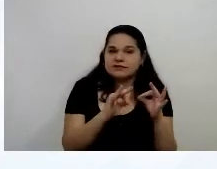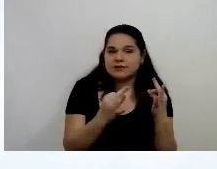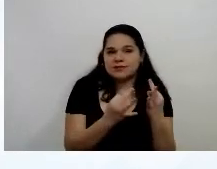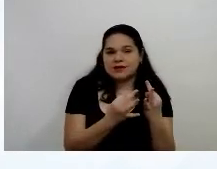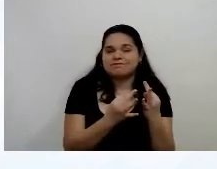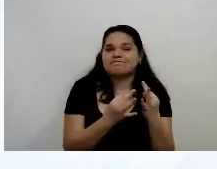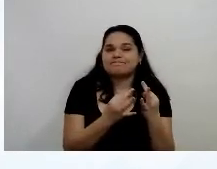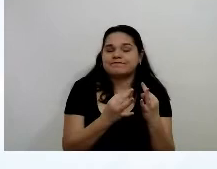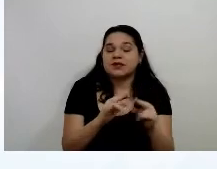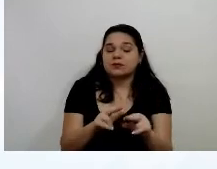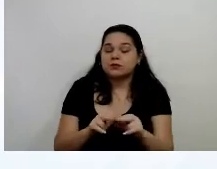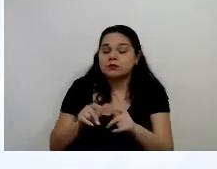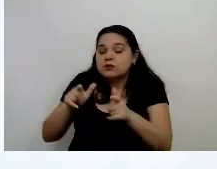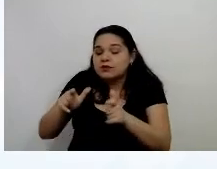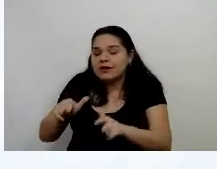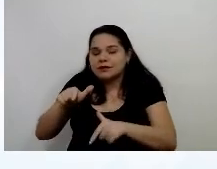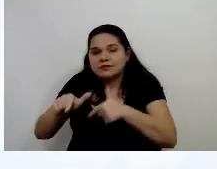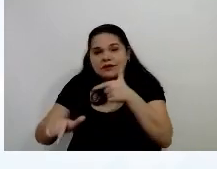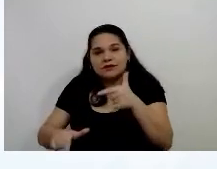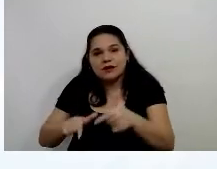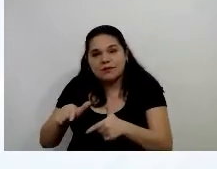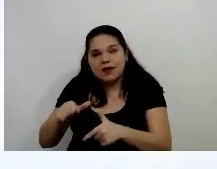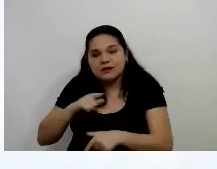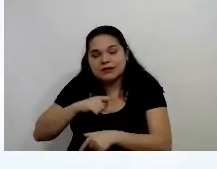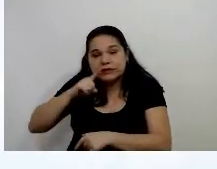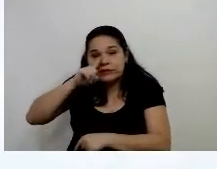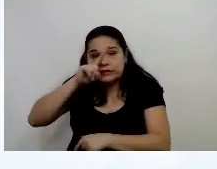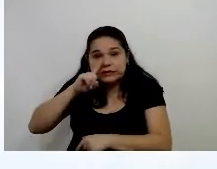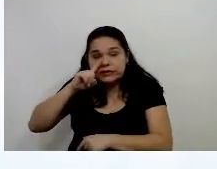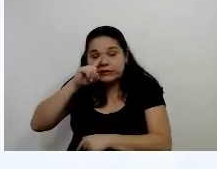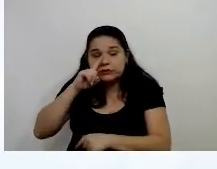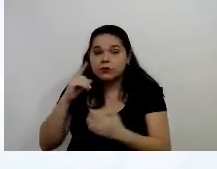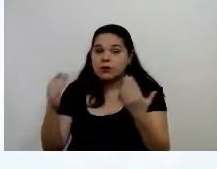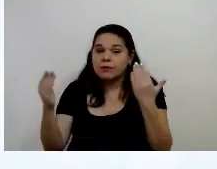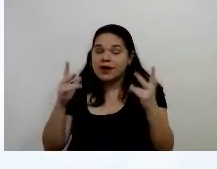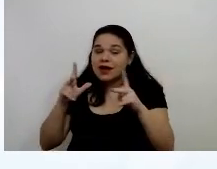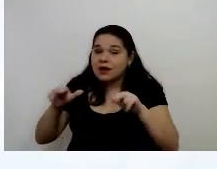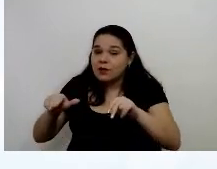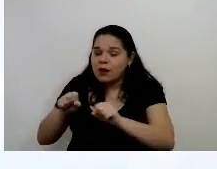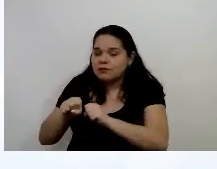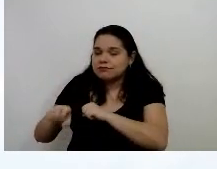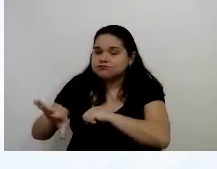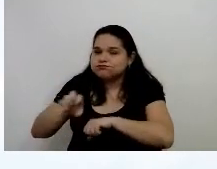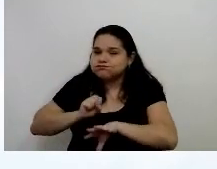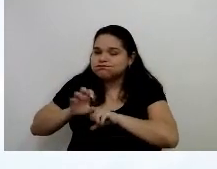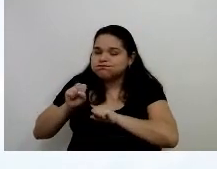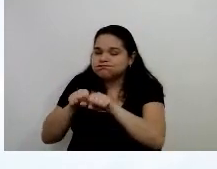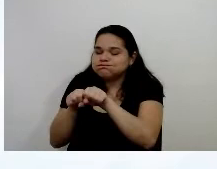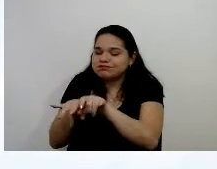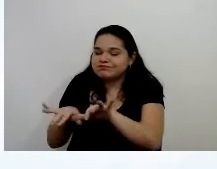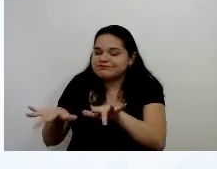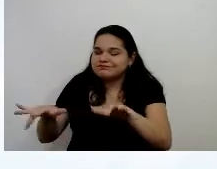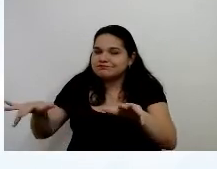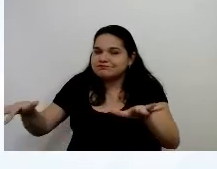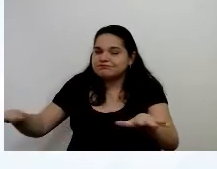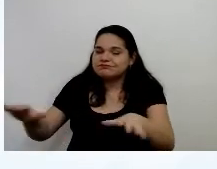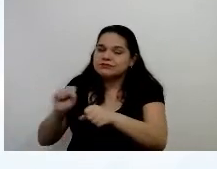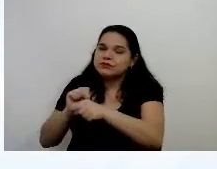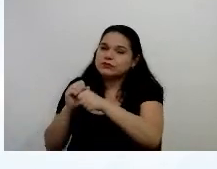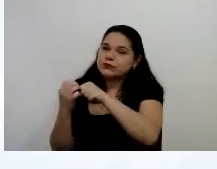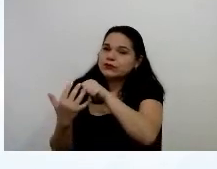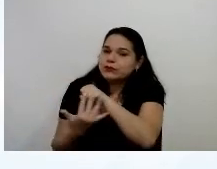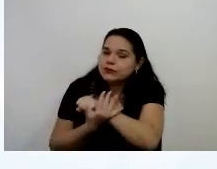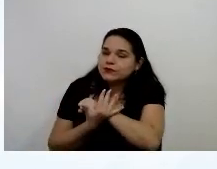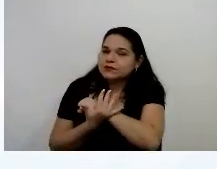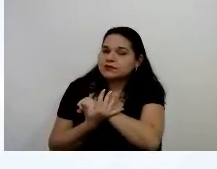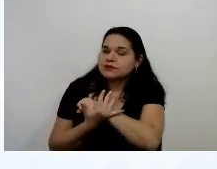no ambiente de trabalho, nós temos um risco equivalente de transmissão, né, do coronavírus e